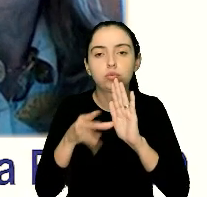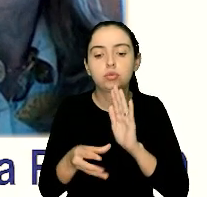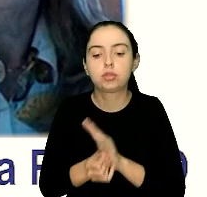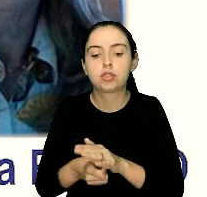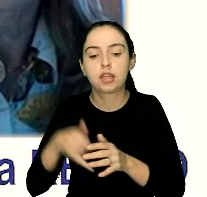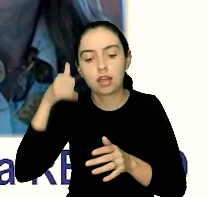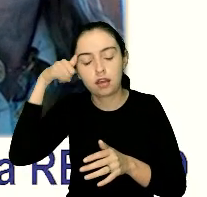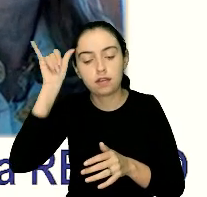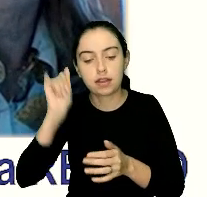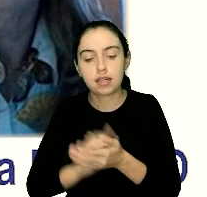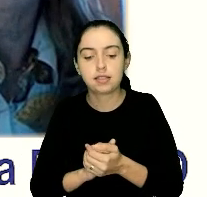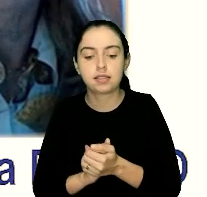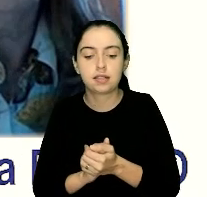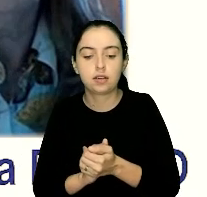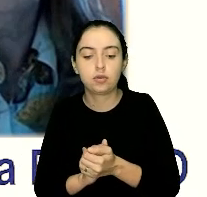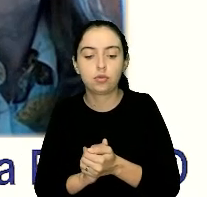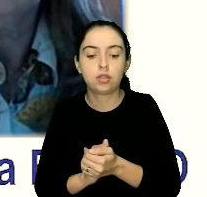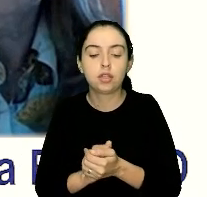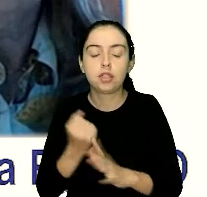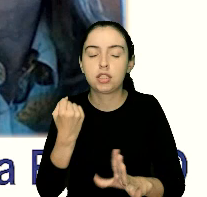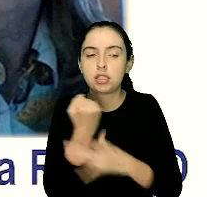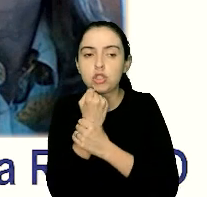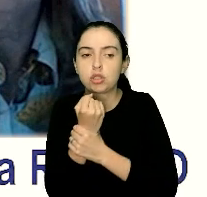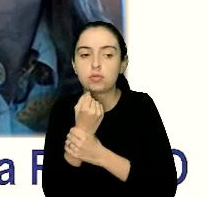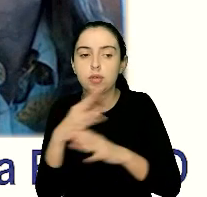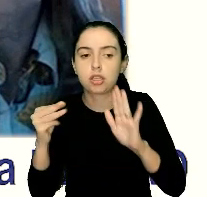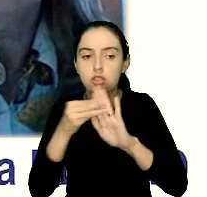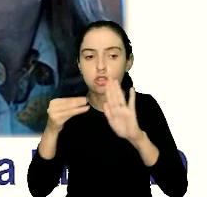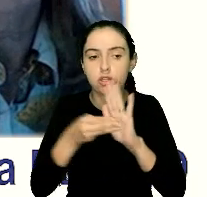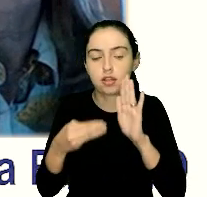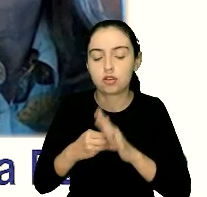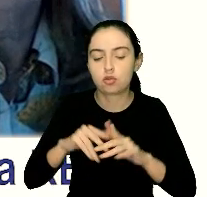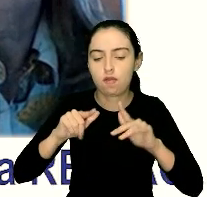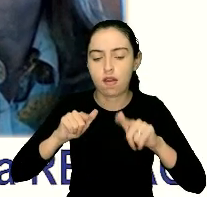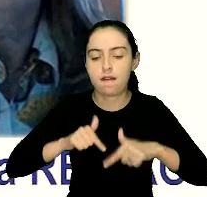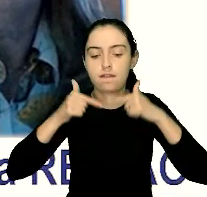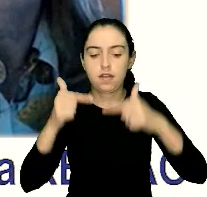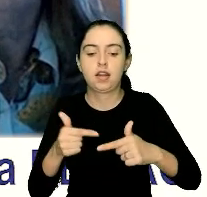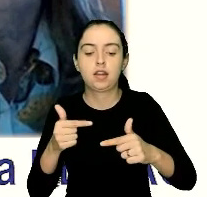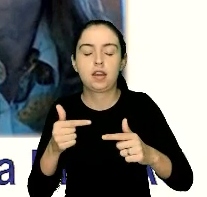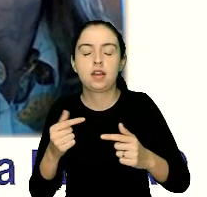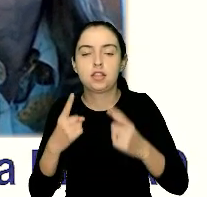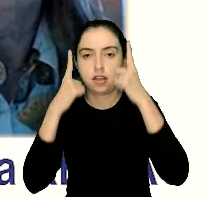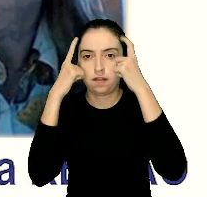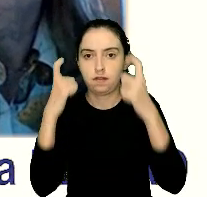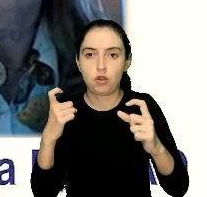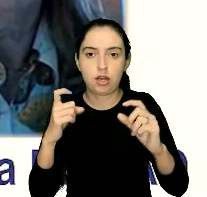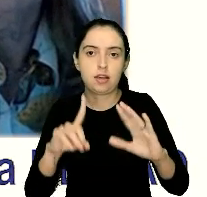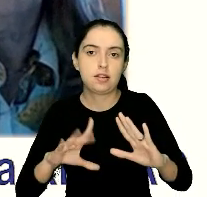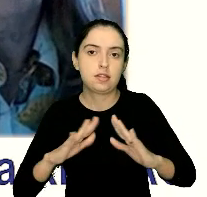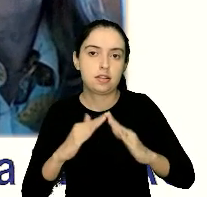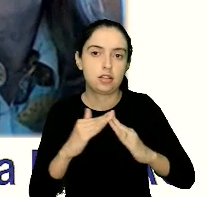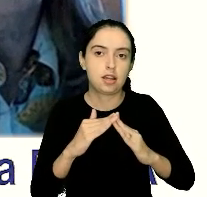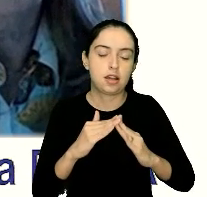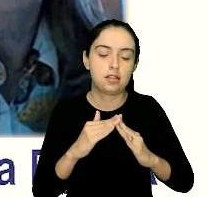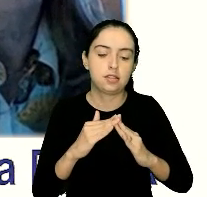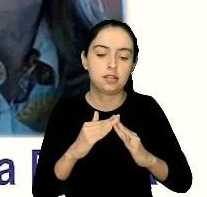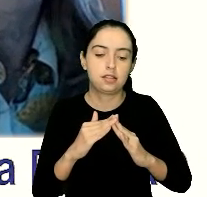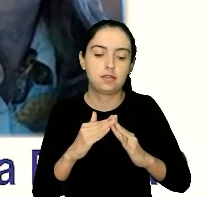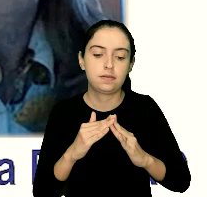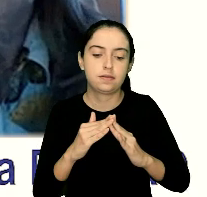segurança voltado ao enfrentamento à violência doméstica praticada em face de magistradas